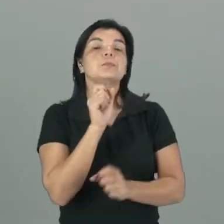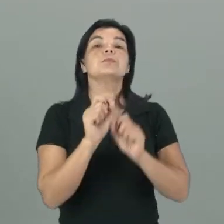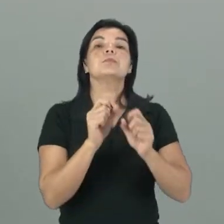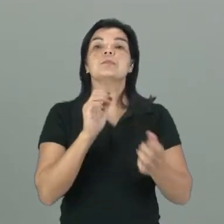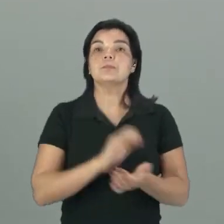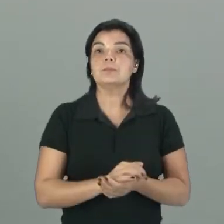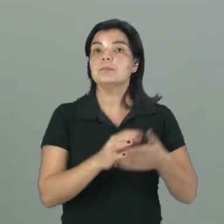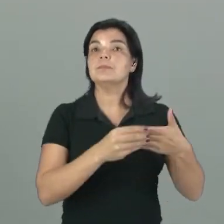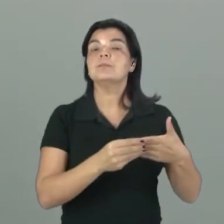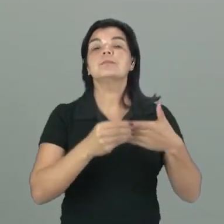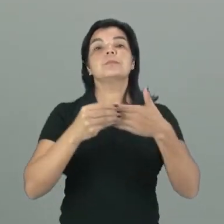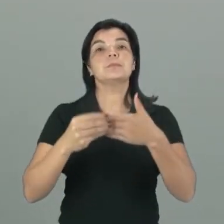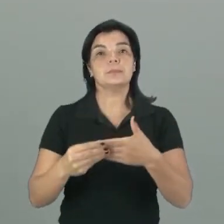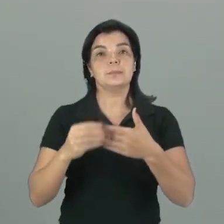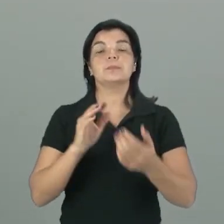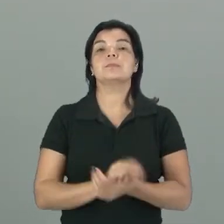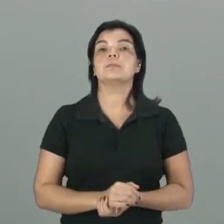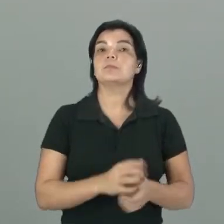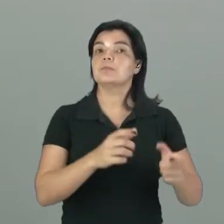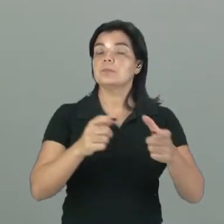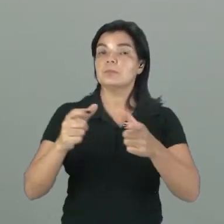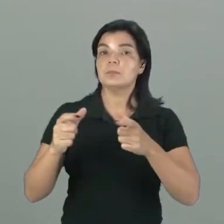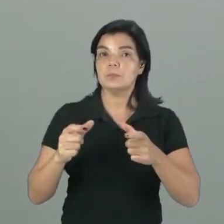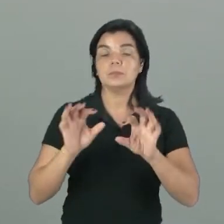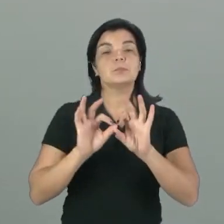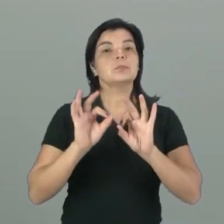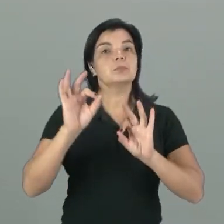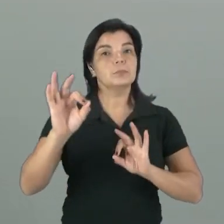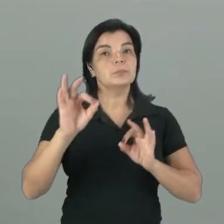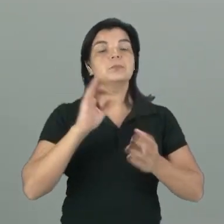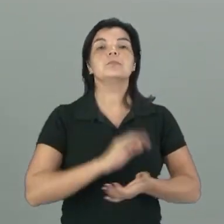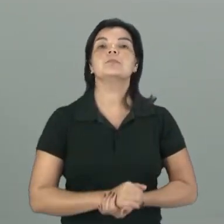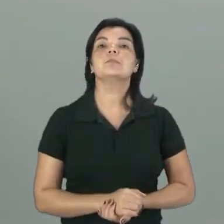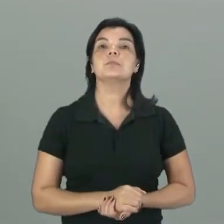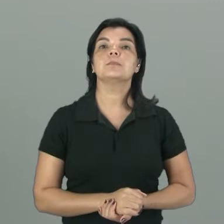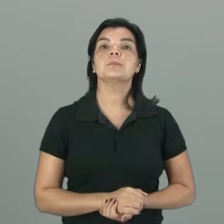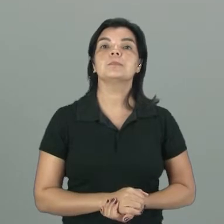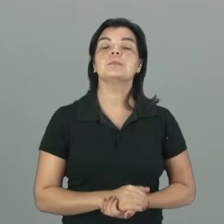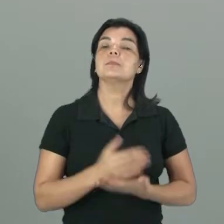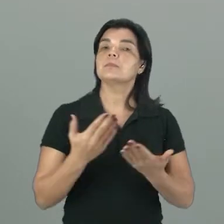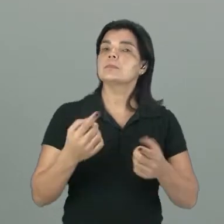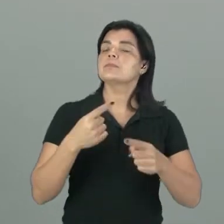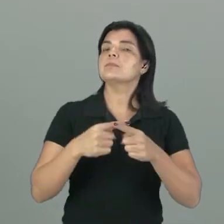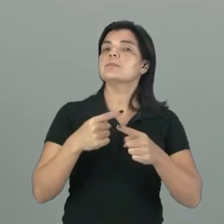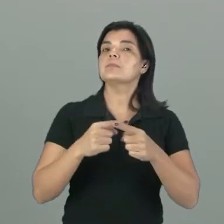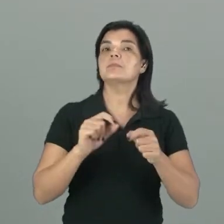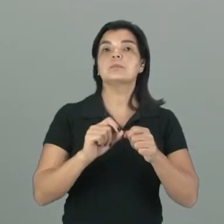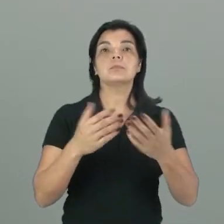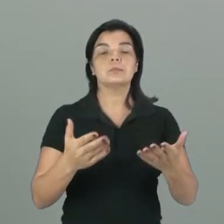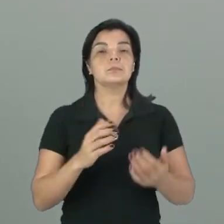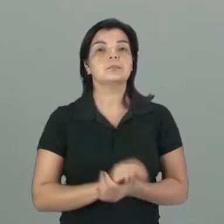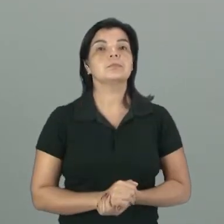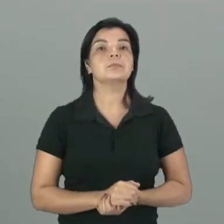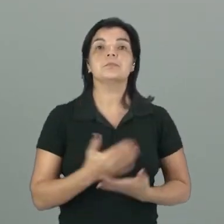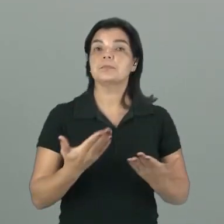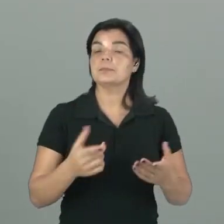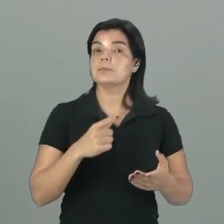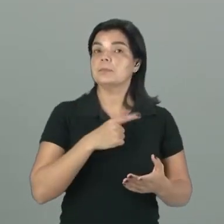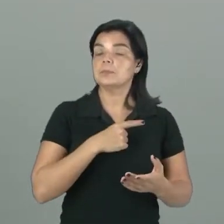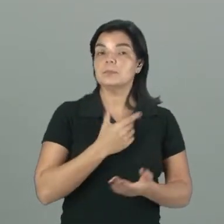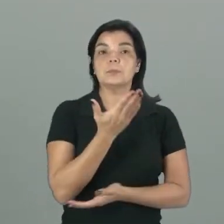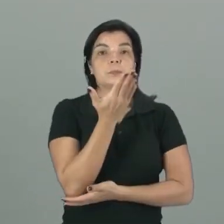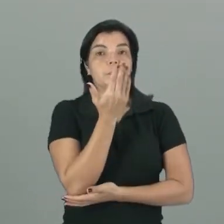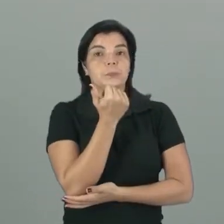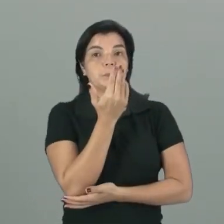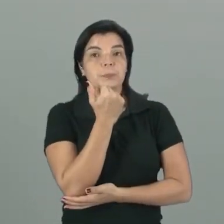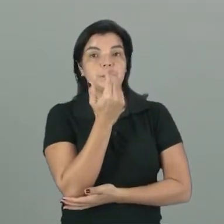também levando para regiões mais distantes, tá? E por que ele vai fazer isso? Porque a partir do momento que ele digere